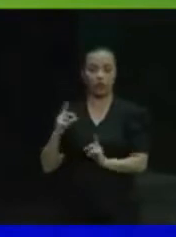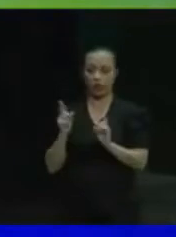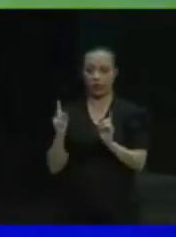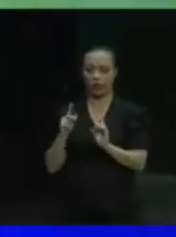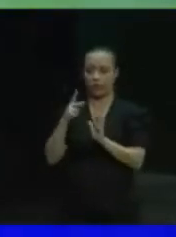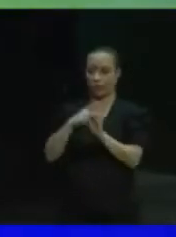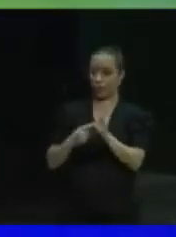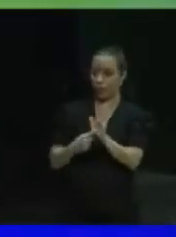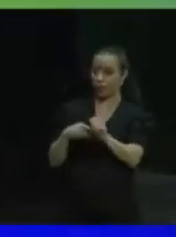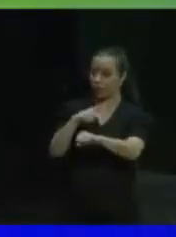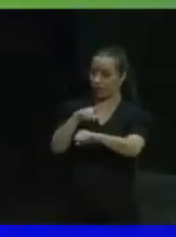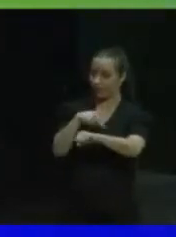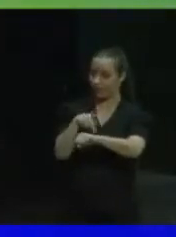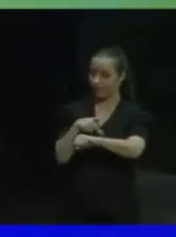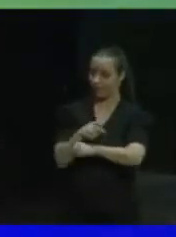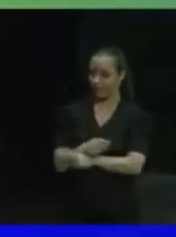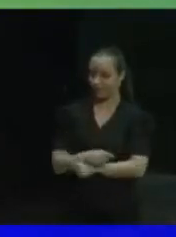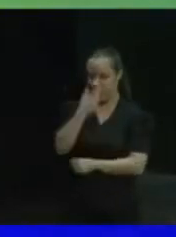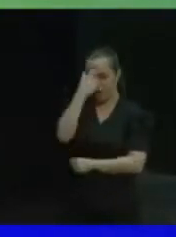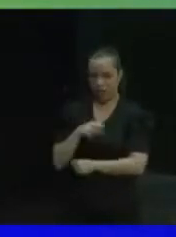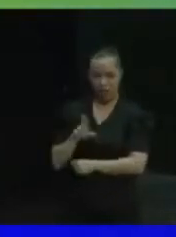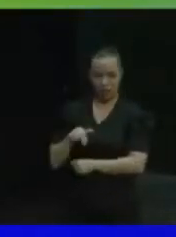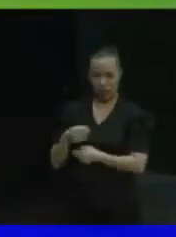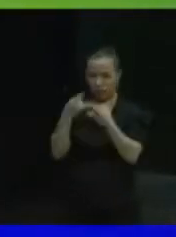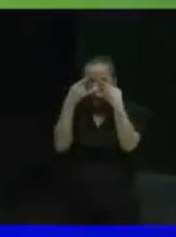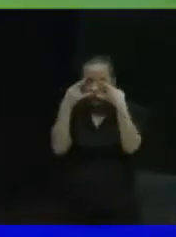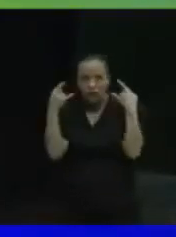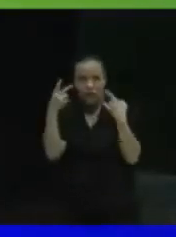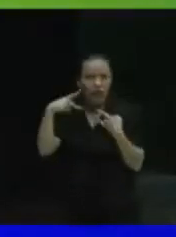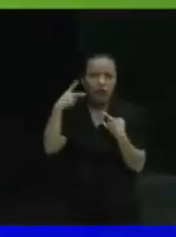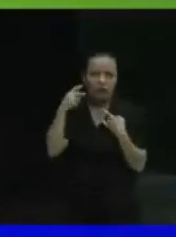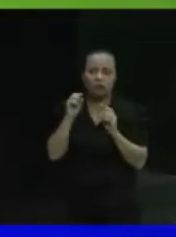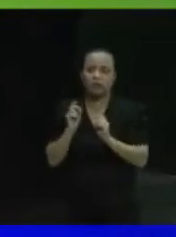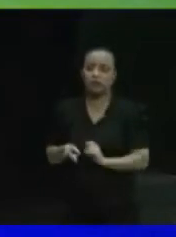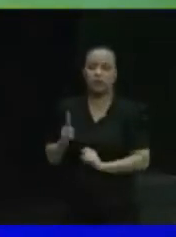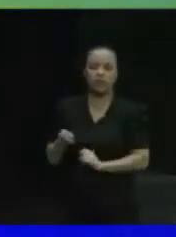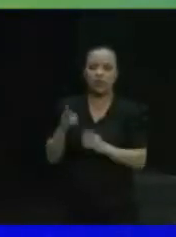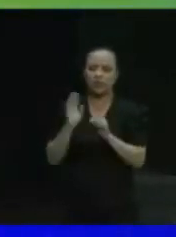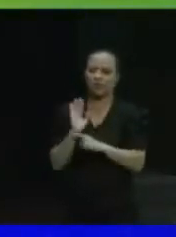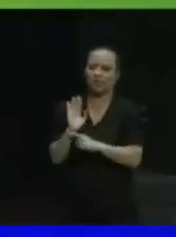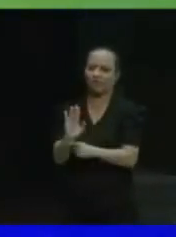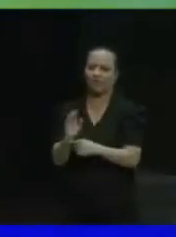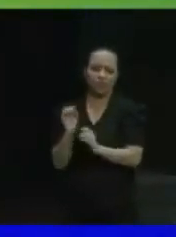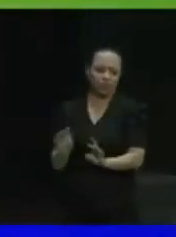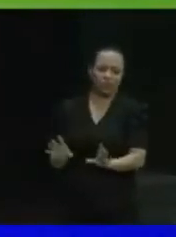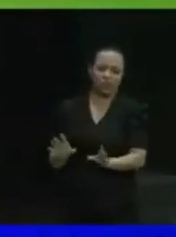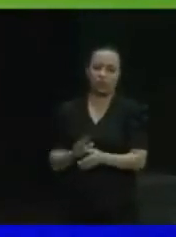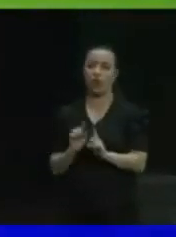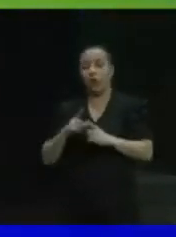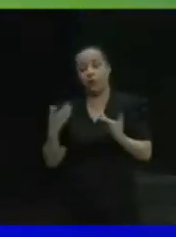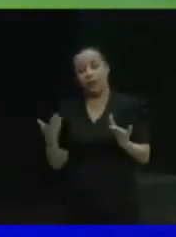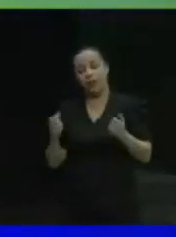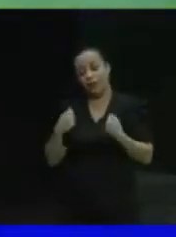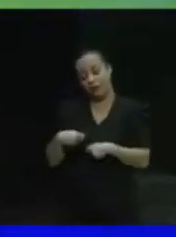país. Eu nunca tive ambições políticas e sempre quis só ajudar. Mas se para tanto